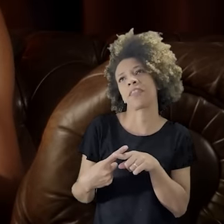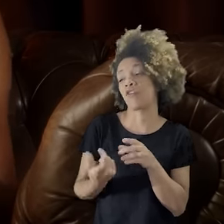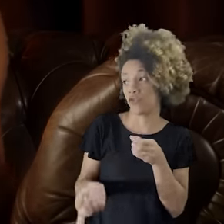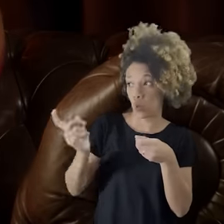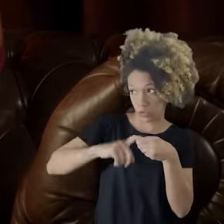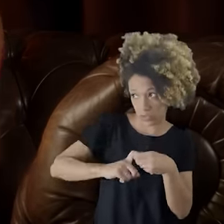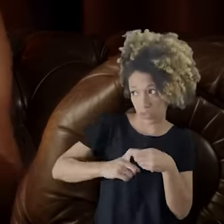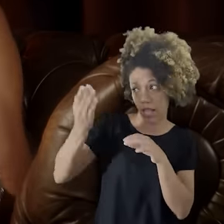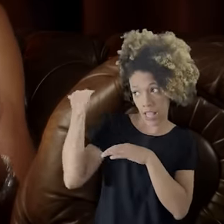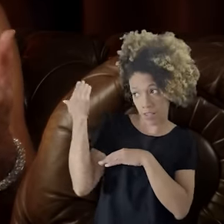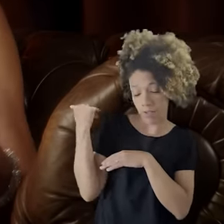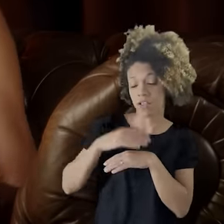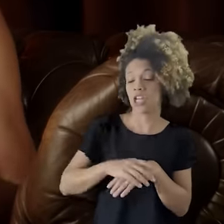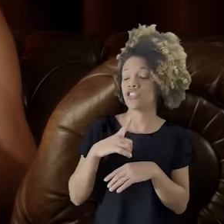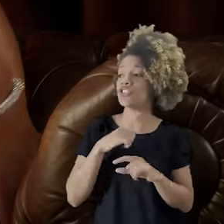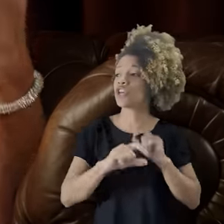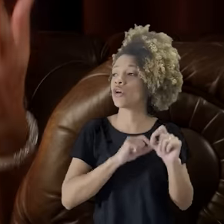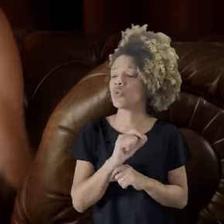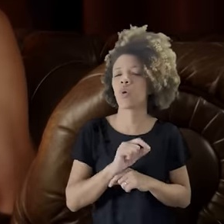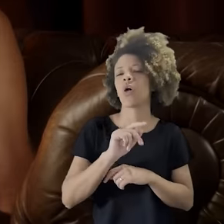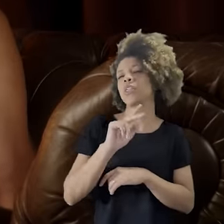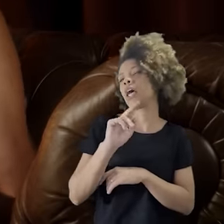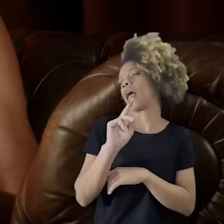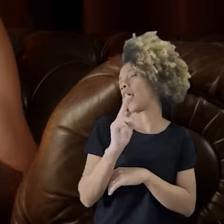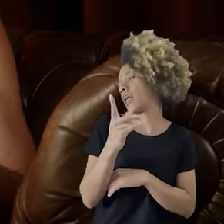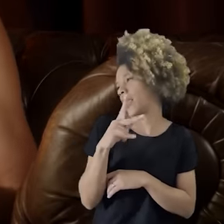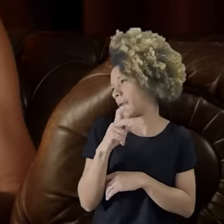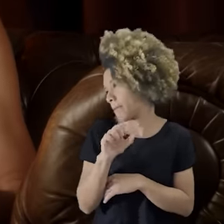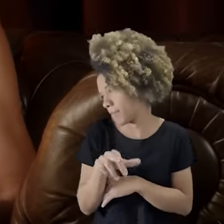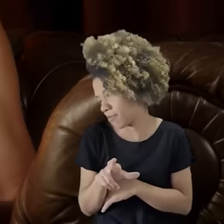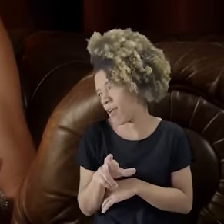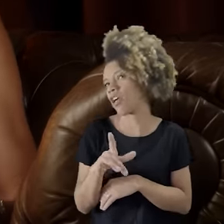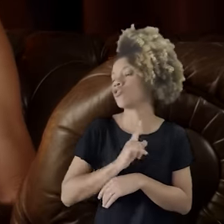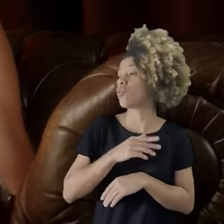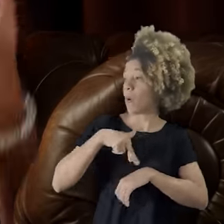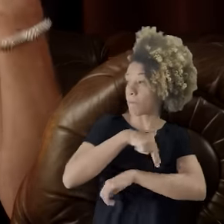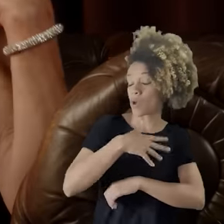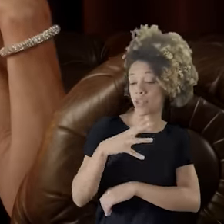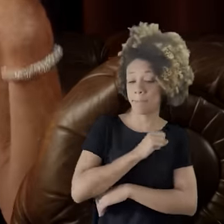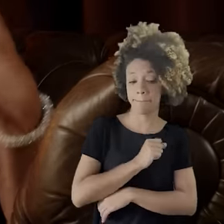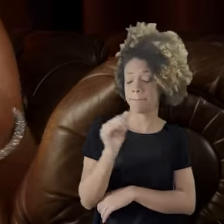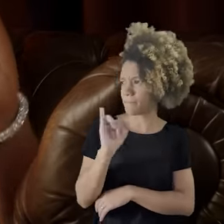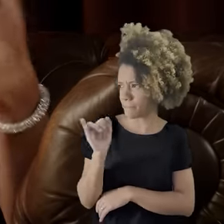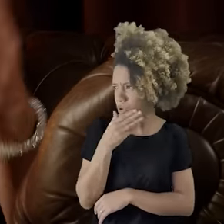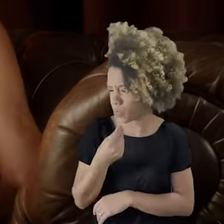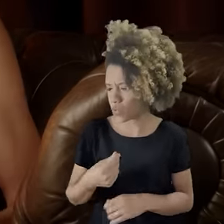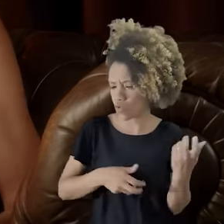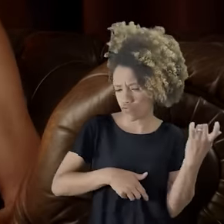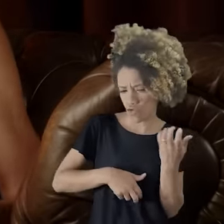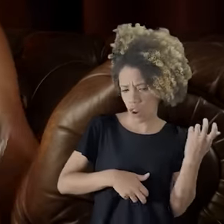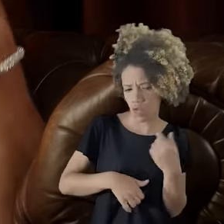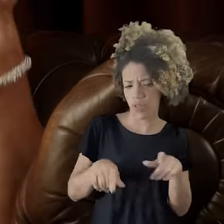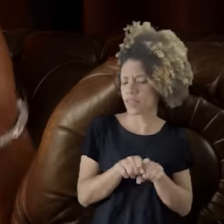voltando naquela época tem um negócio dos rip tal né tem uma hora que eu eu amava meu irmão o cabelo comprido meu irmão